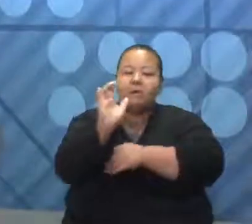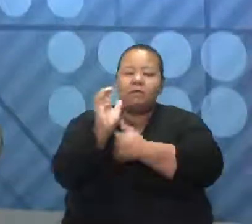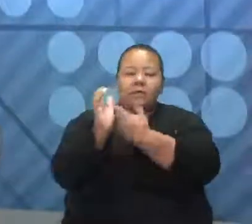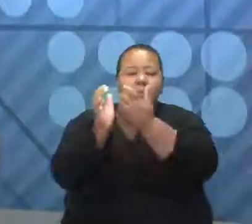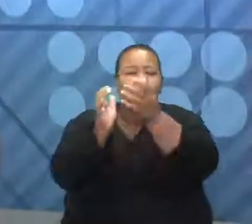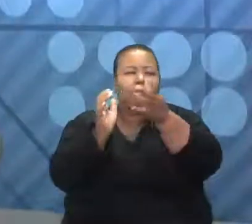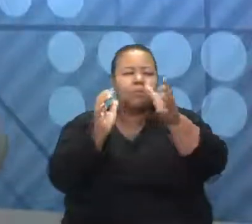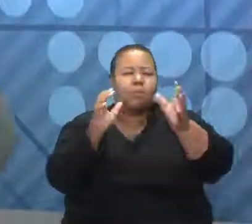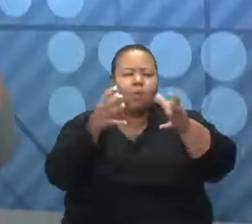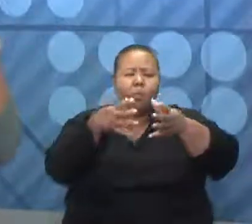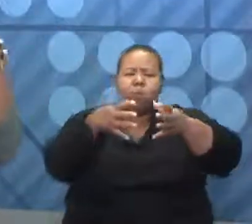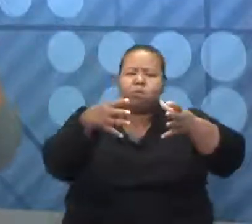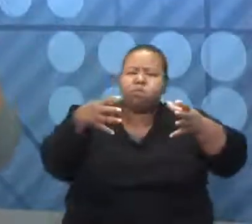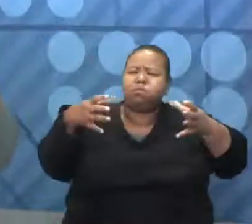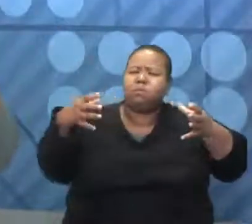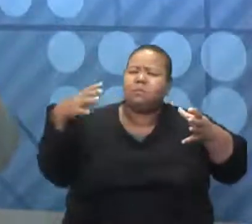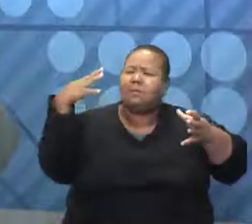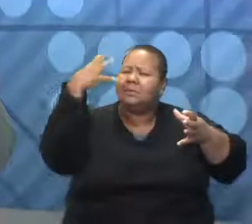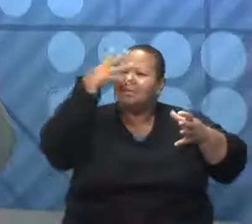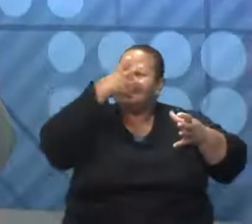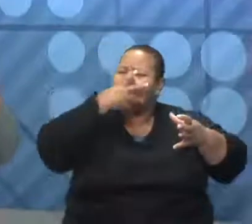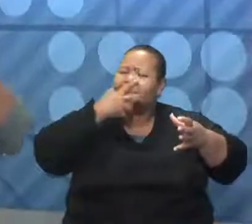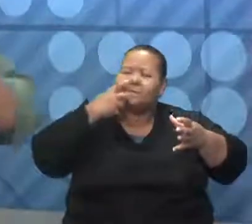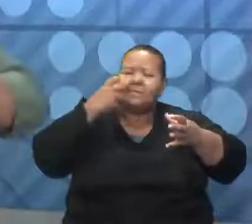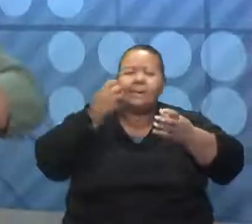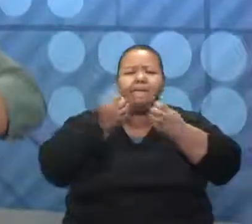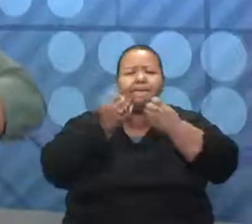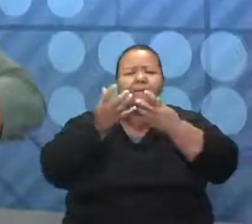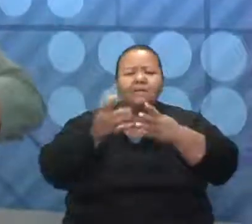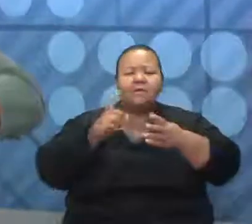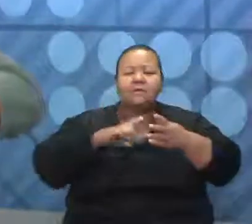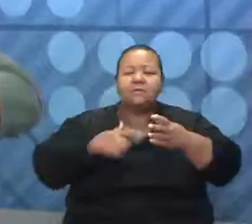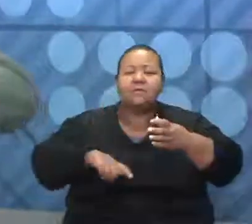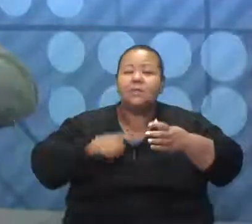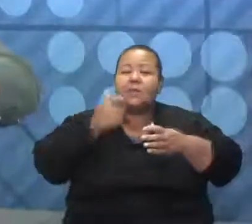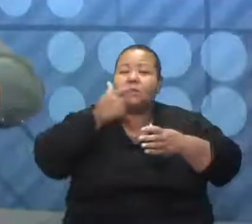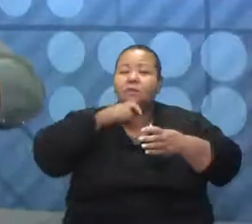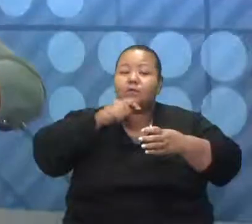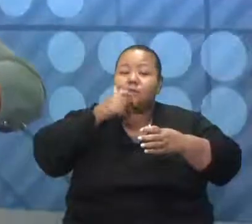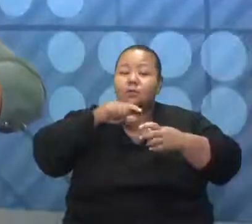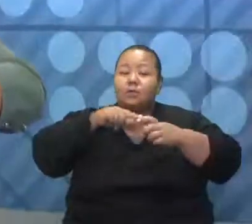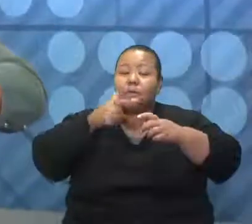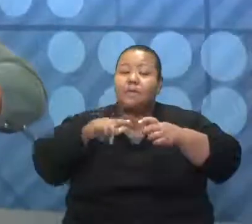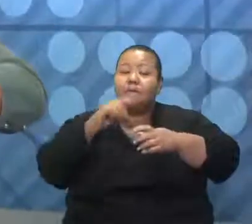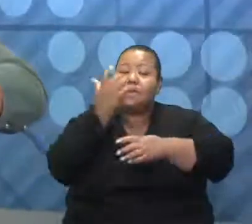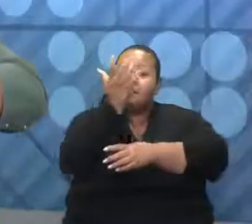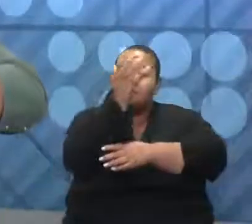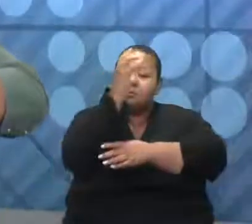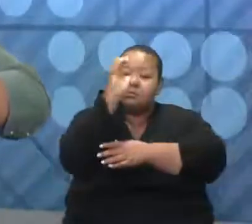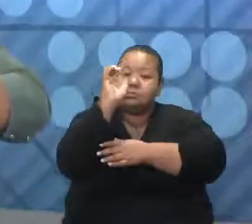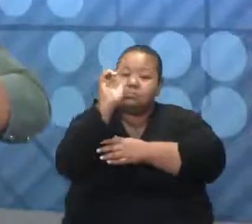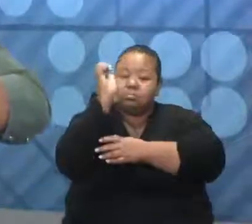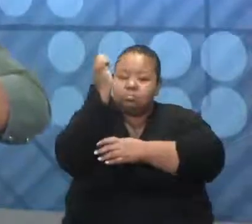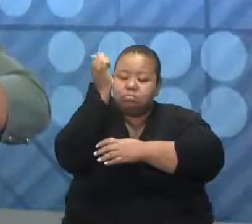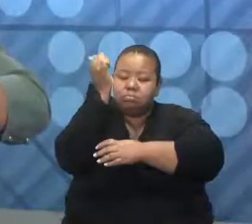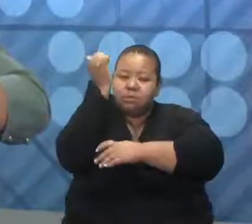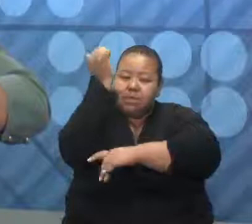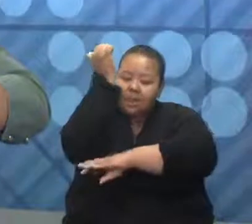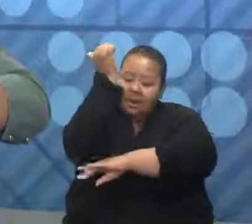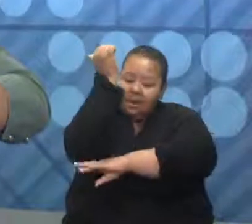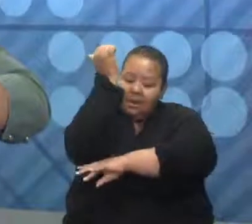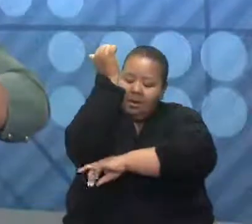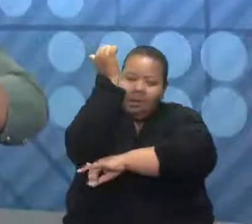linda, ela está maravilhosa, ela está apresentando fruto. Mas a base dela, as raízes dela, não está recebendo o